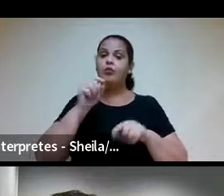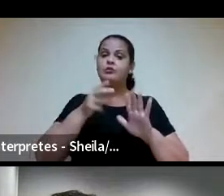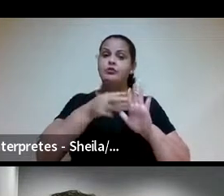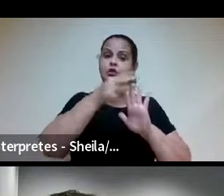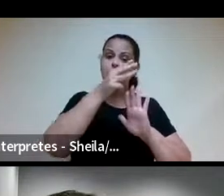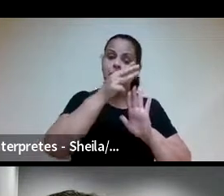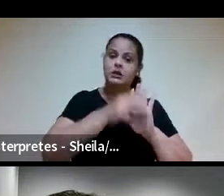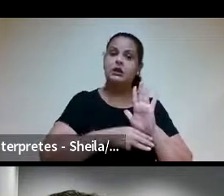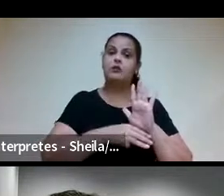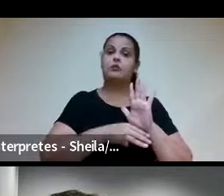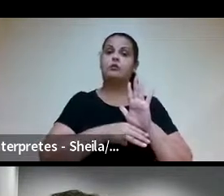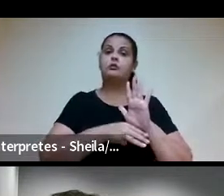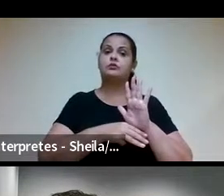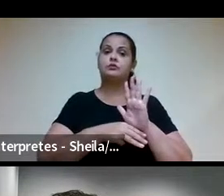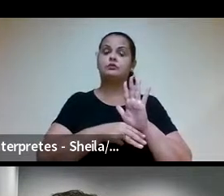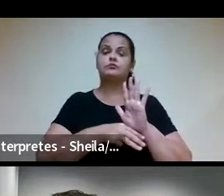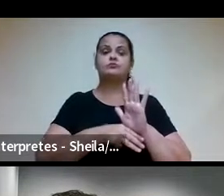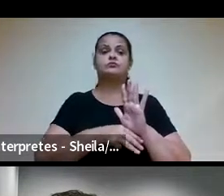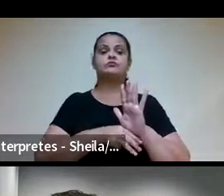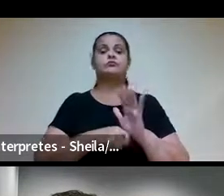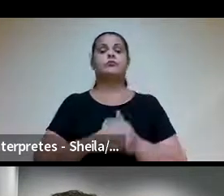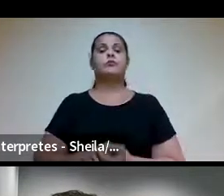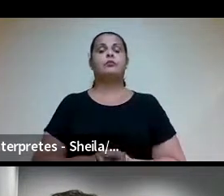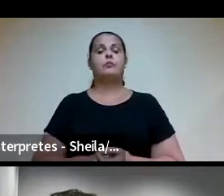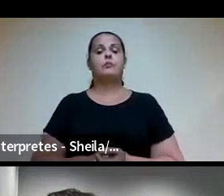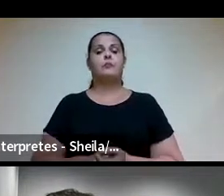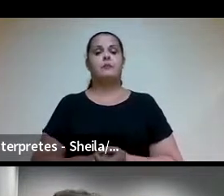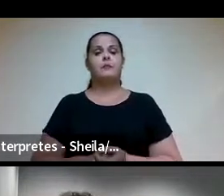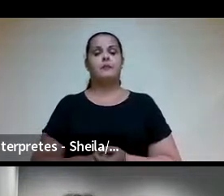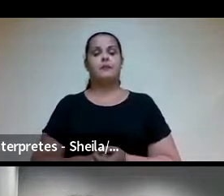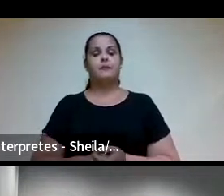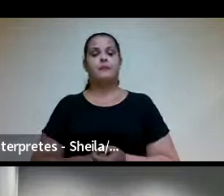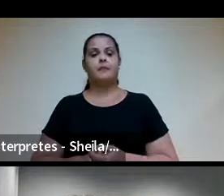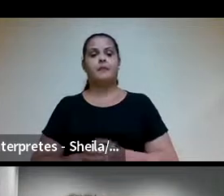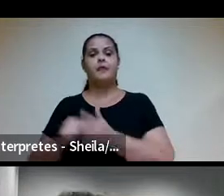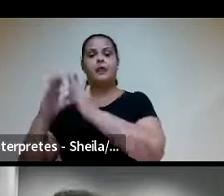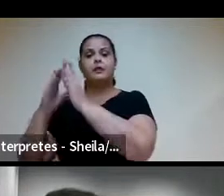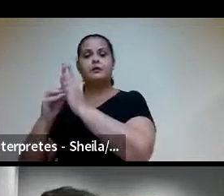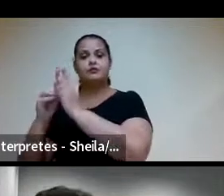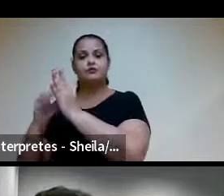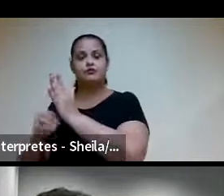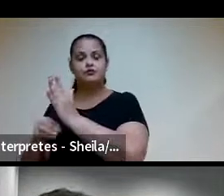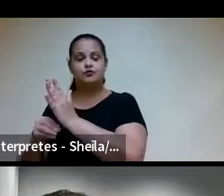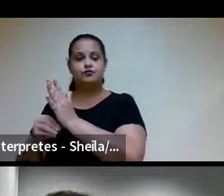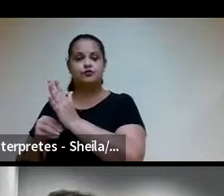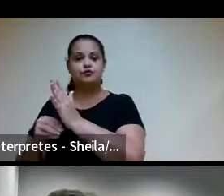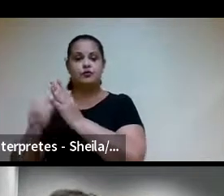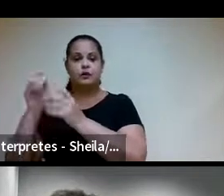esse contato, como está posto, ele é de um repórter.